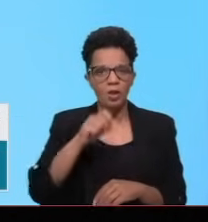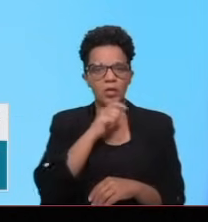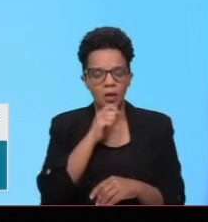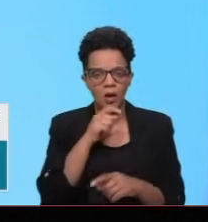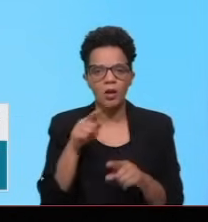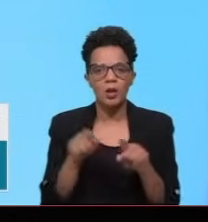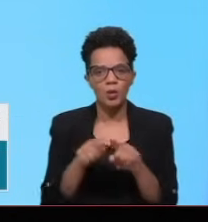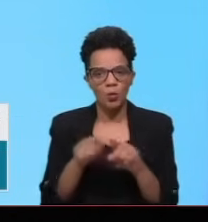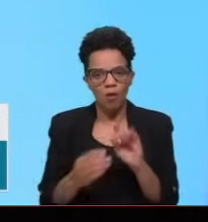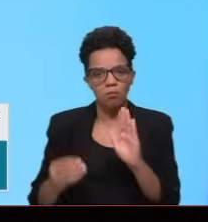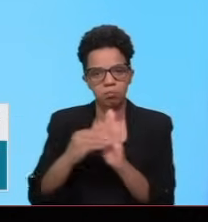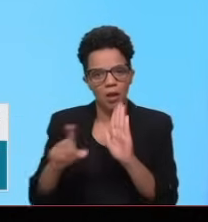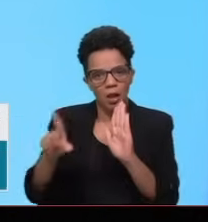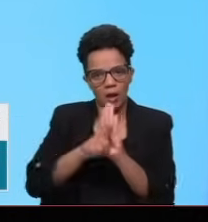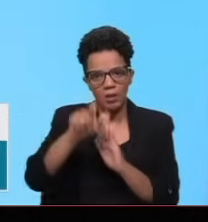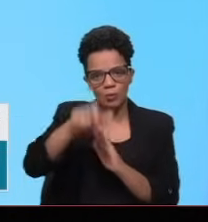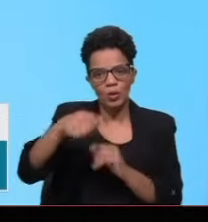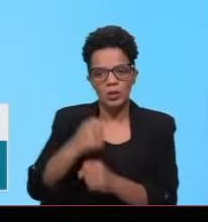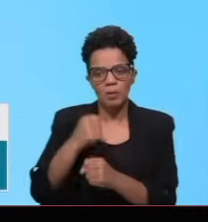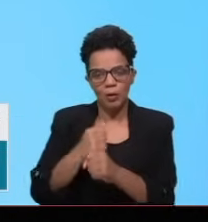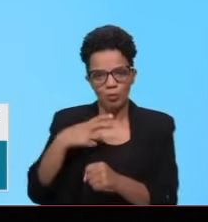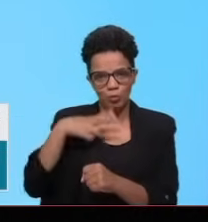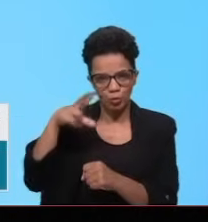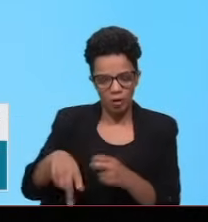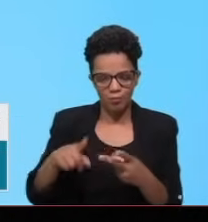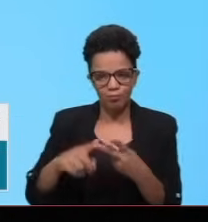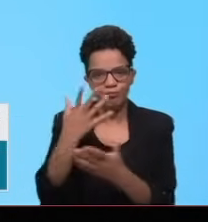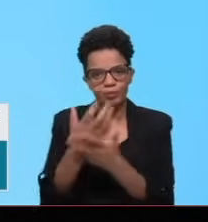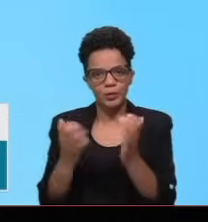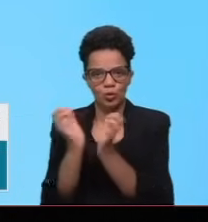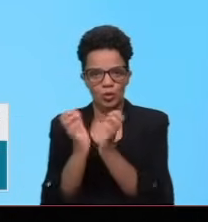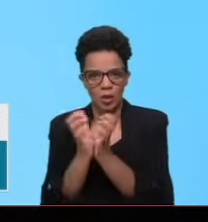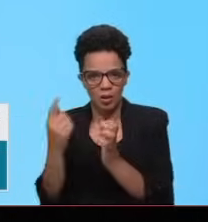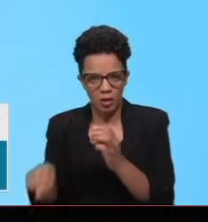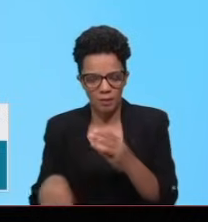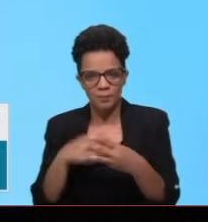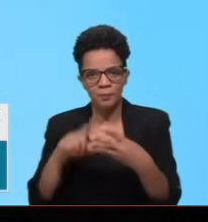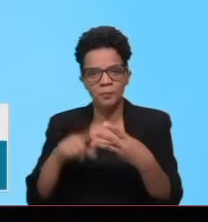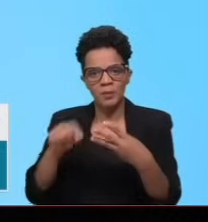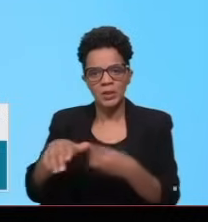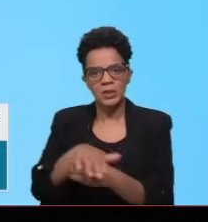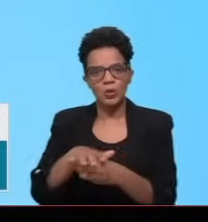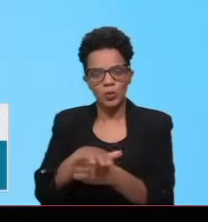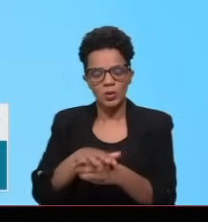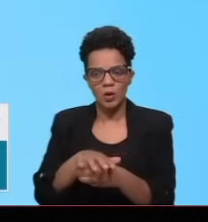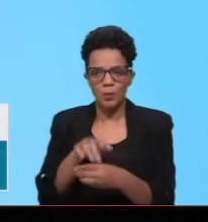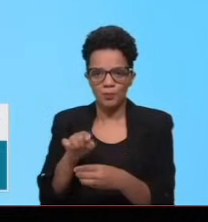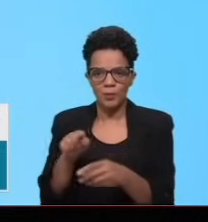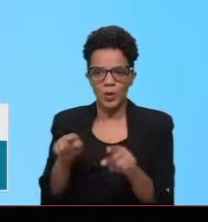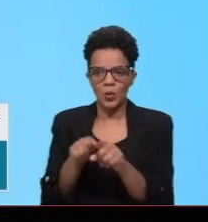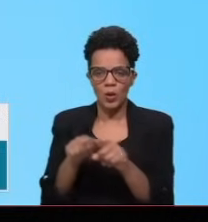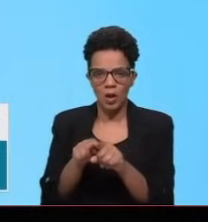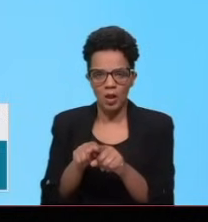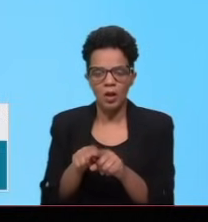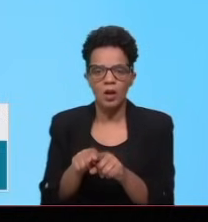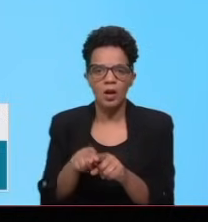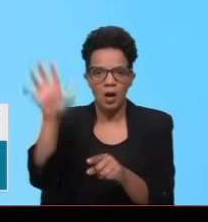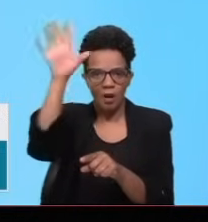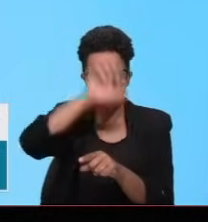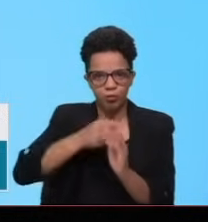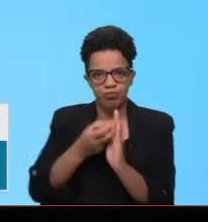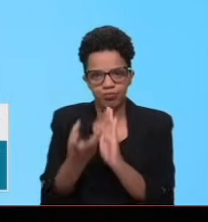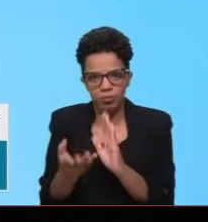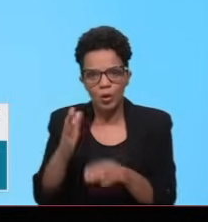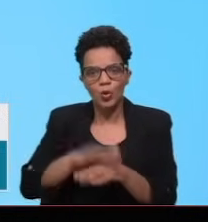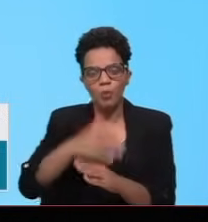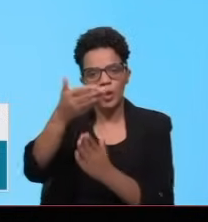de regularização a pessoas que trabalham em Portugal têm descontos para a Segurança Social e ficam na situação de serem alvo de todo o tipo de exploração por não